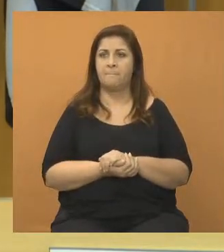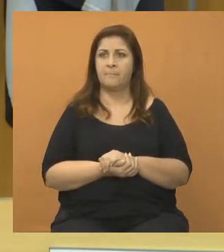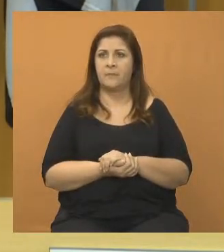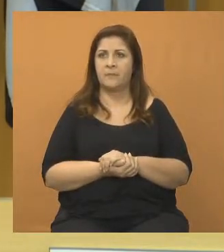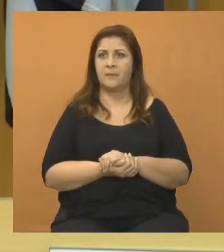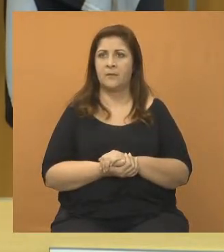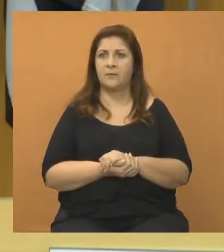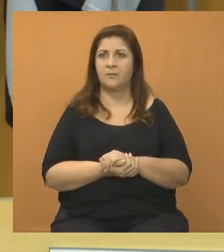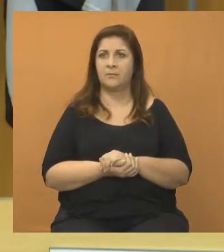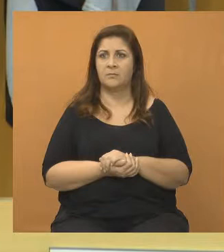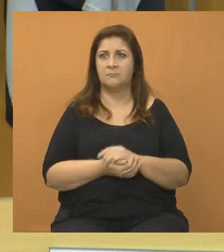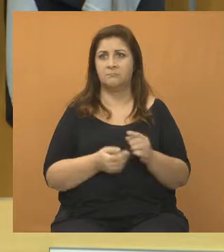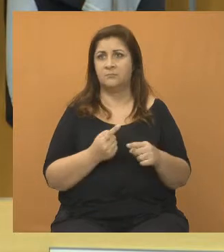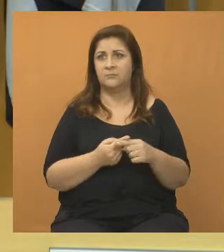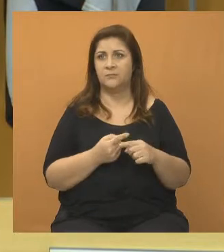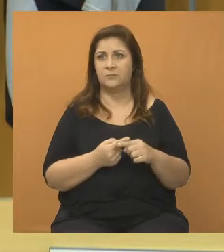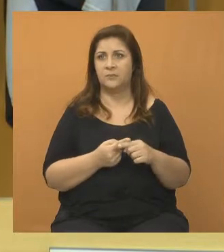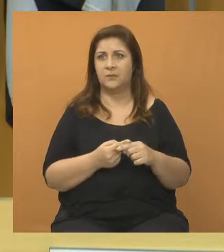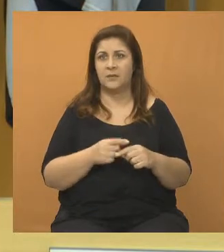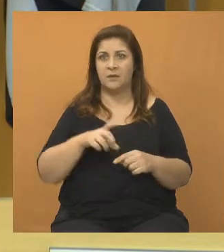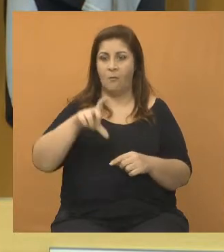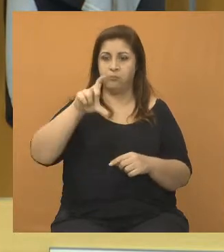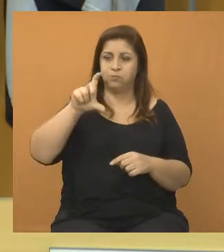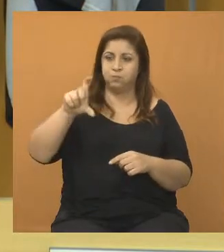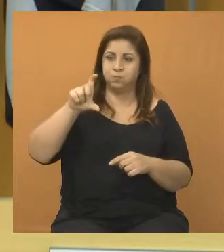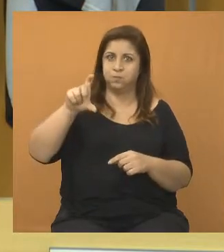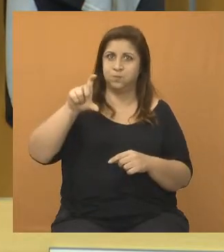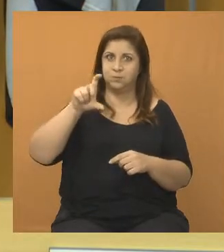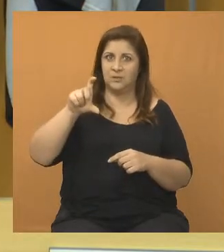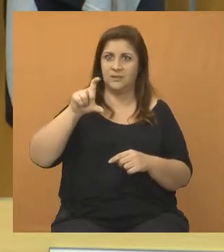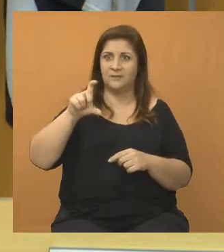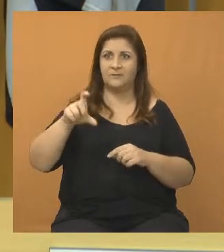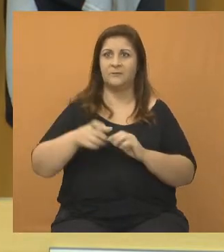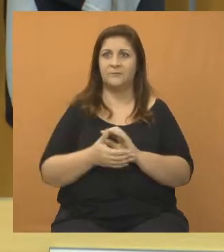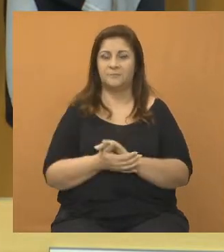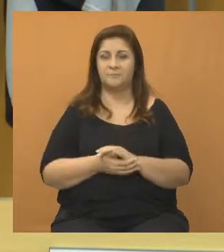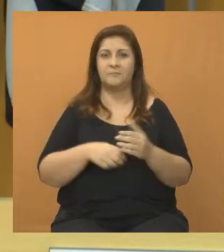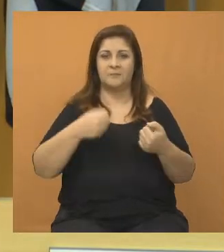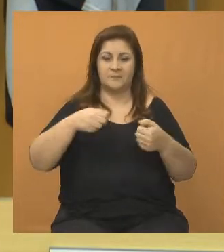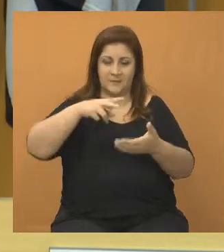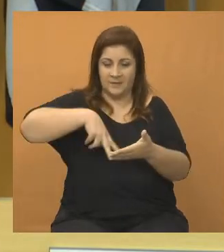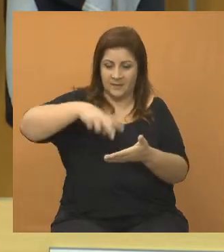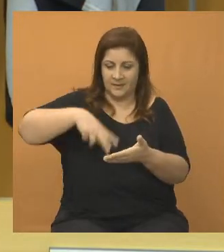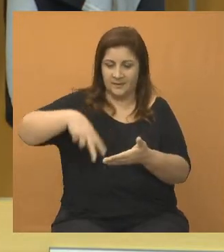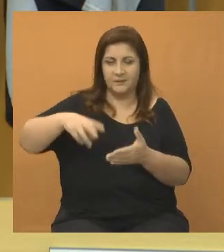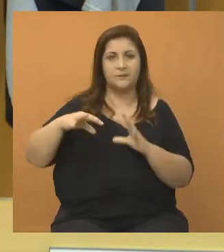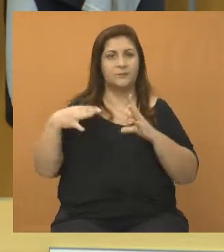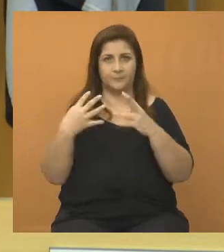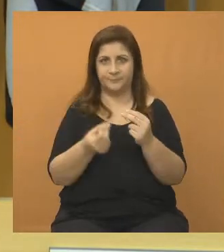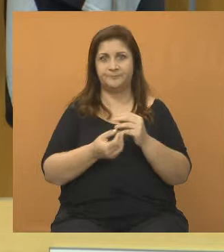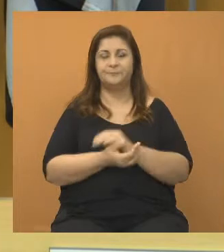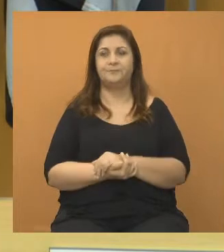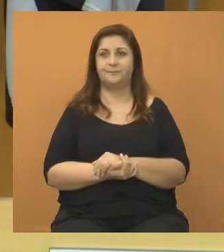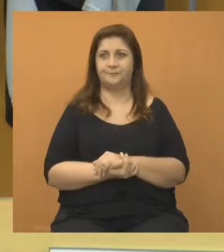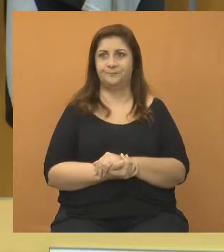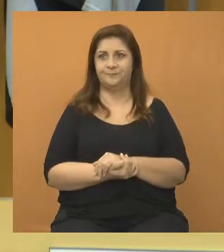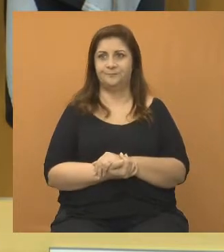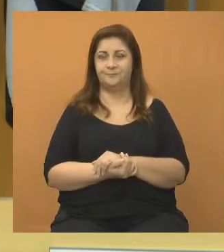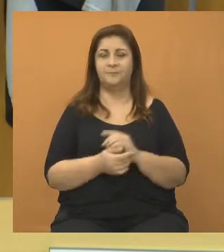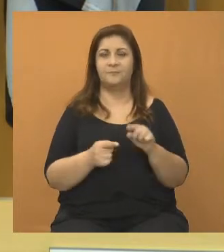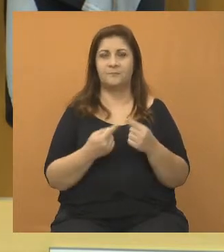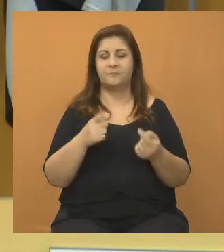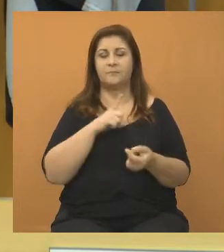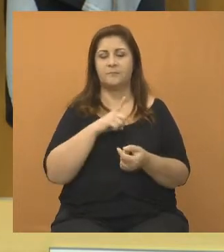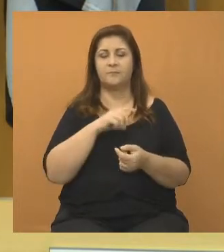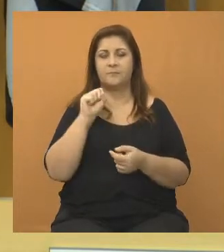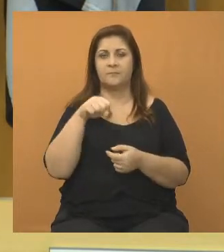porque é um livrinho gigante que vocês têm que ler onde que tem. Mas isso está contemplado. O Centro Dia